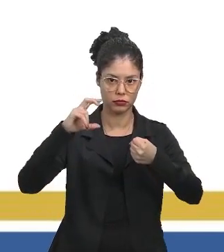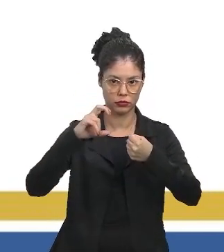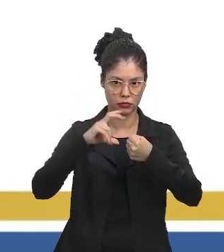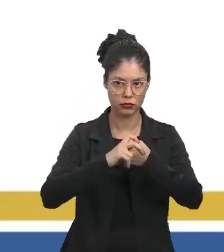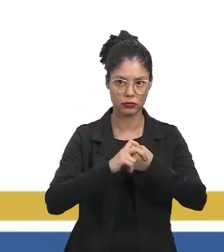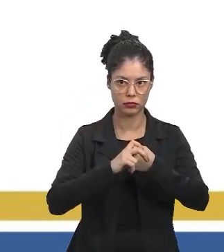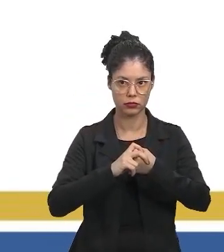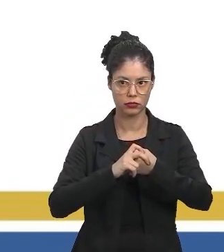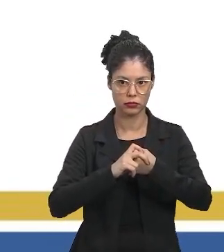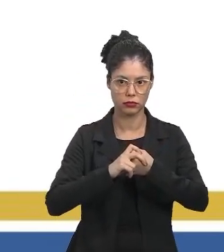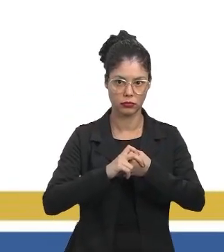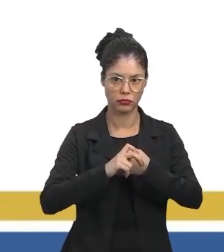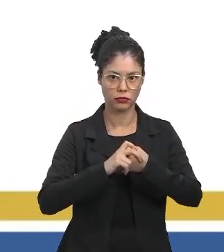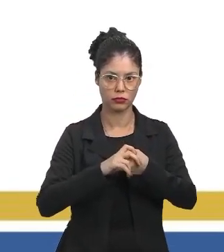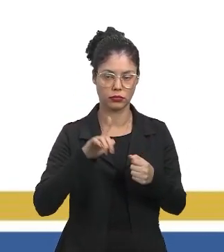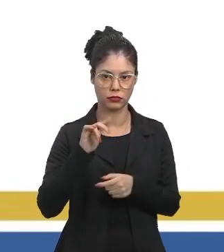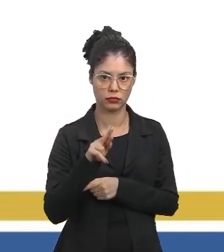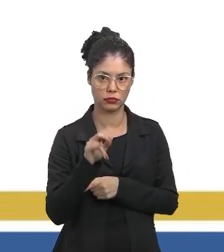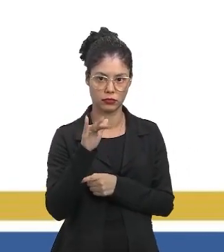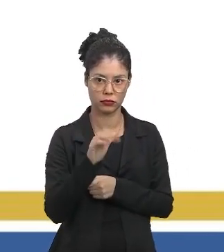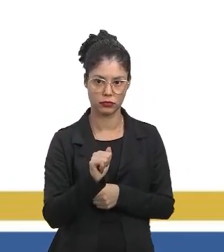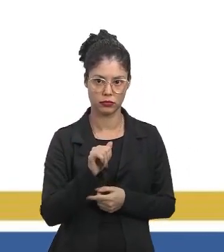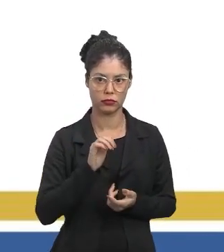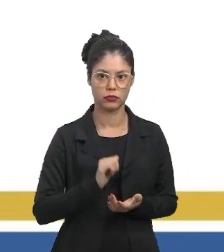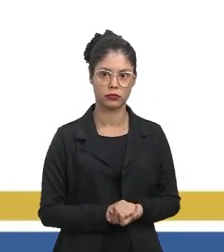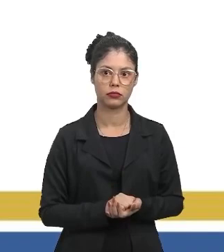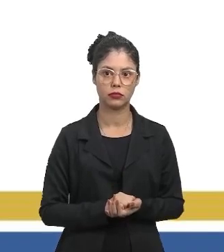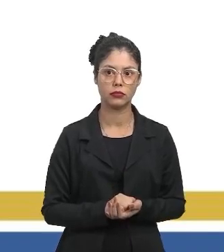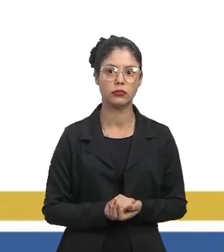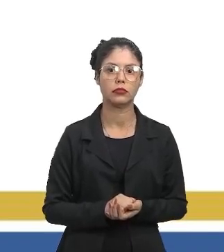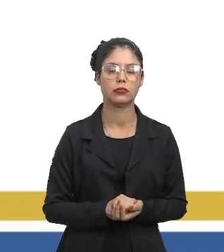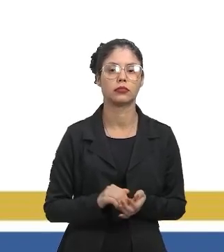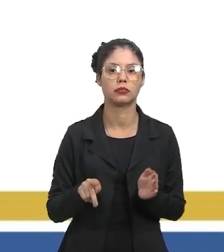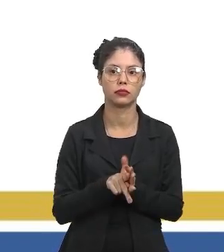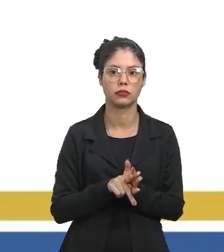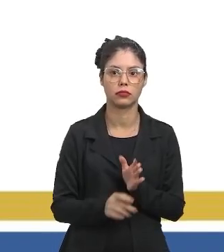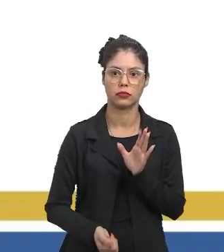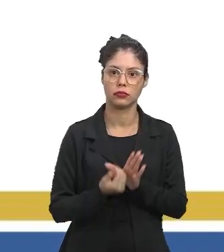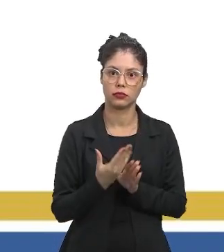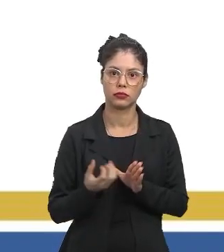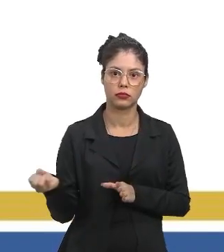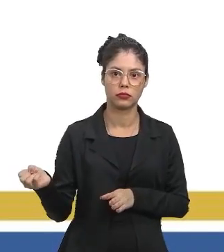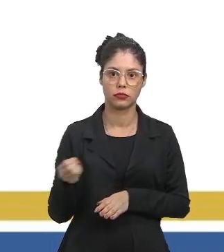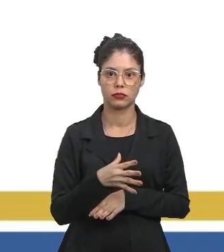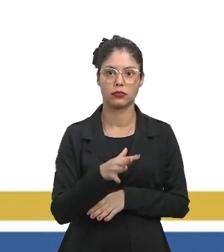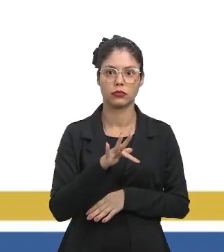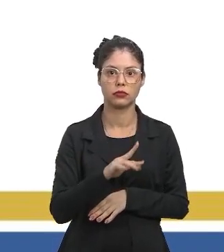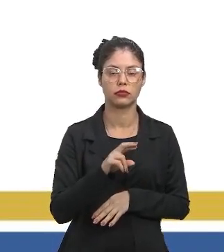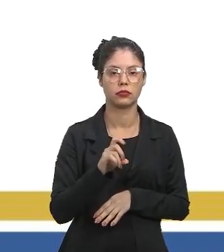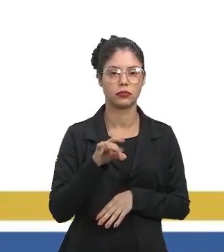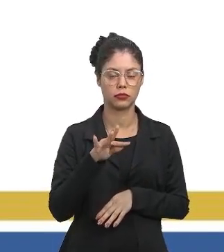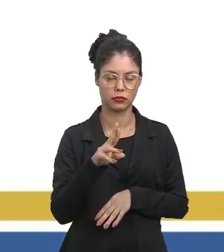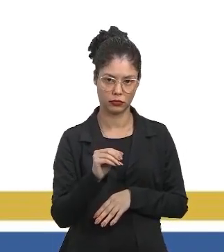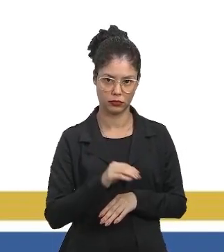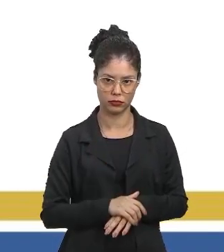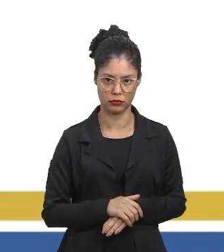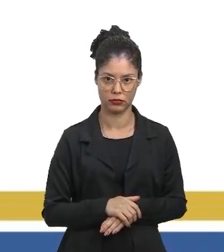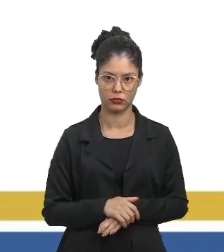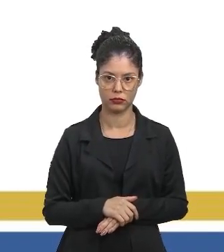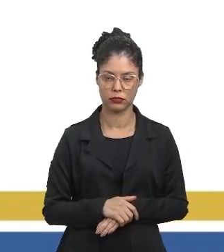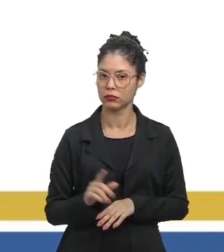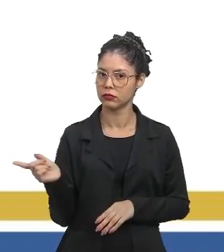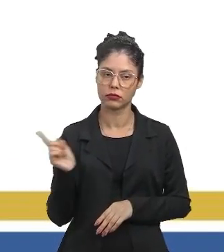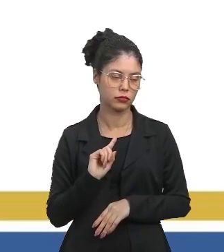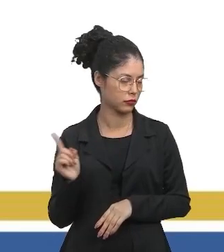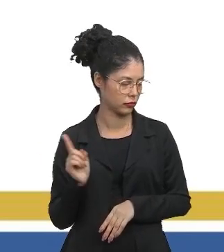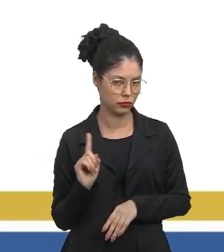do RNA mensageiro viral ao genoma do hospedeiro, gerando novo fenótipo.